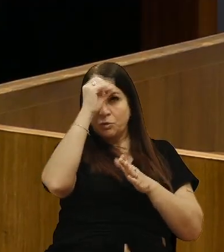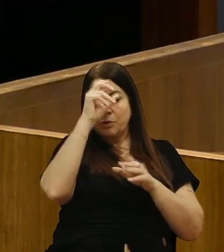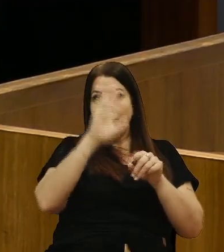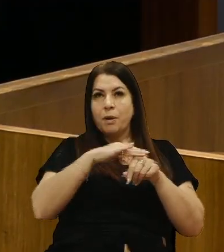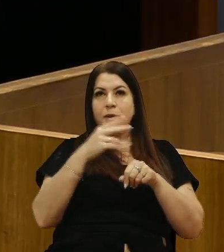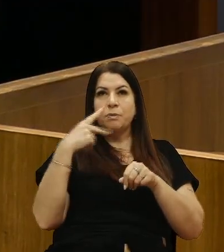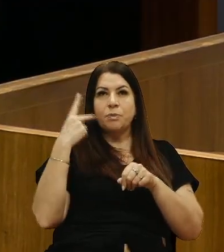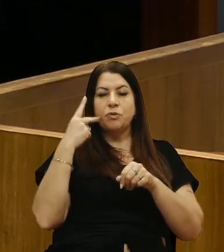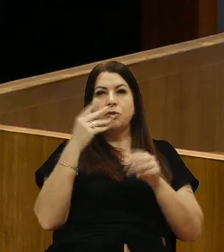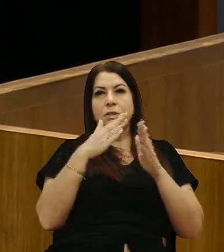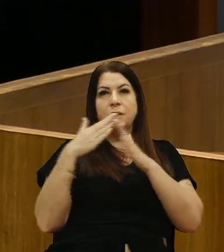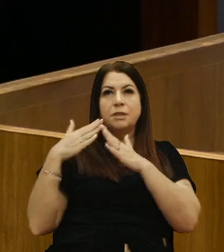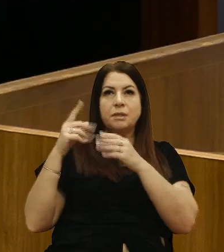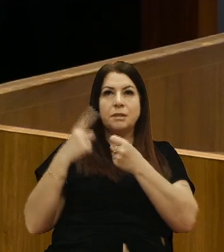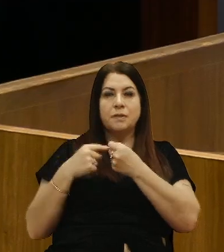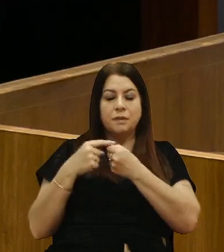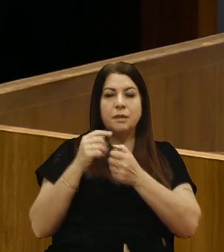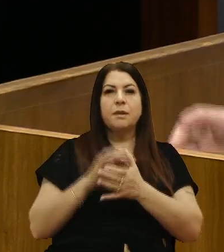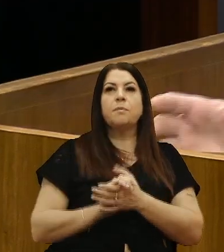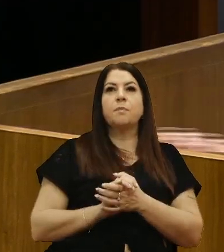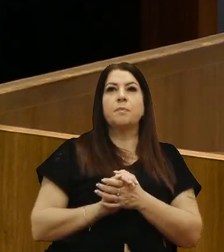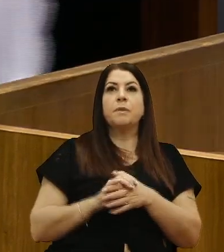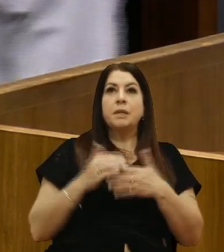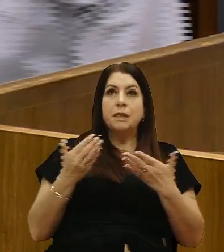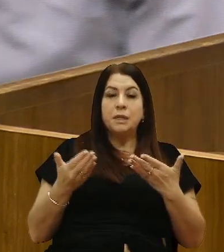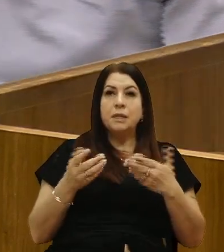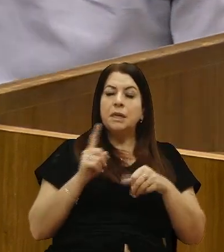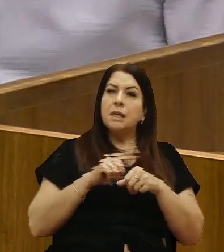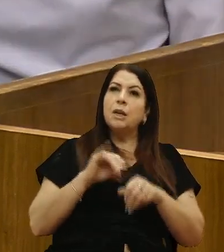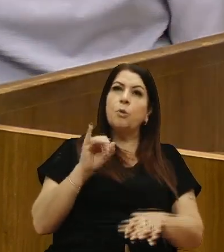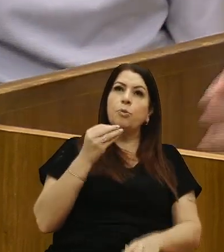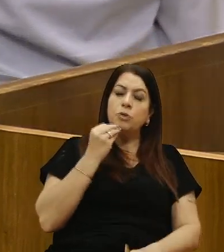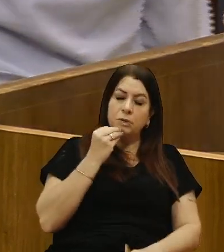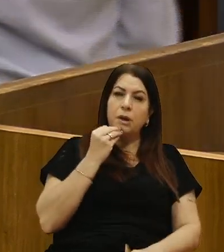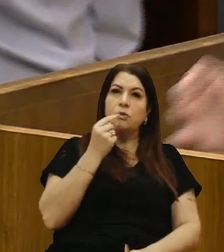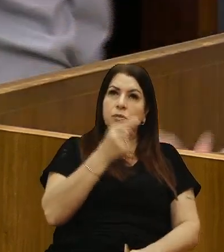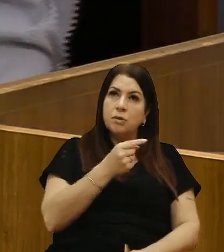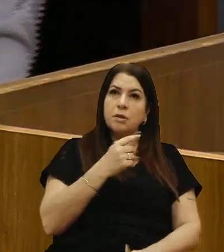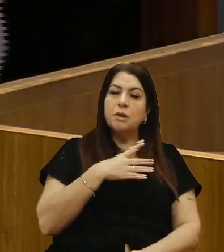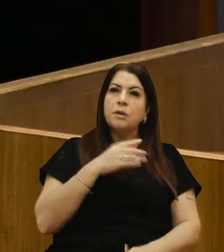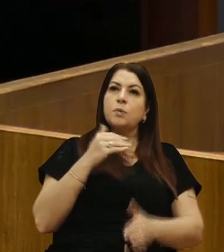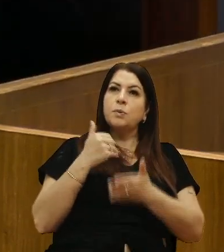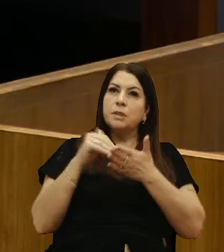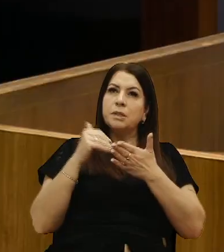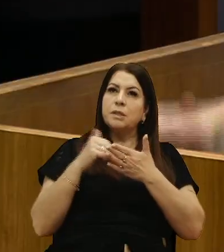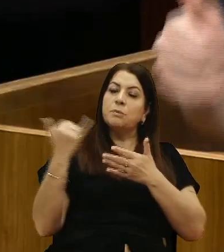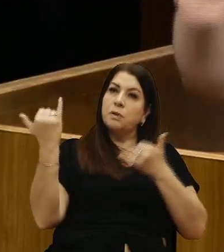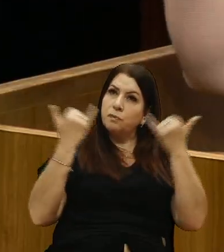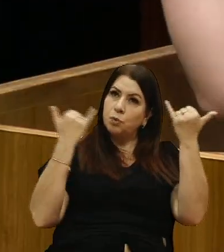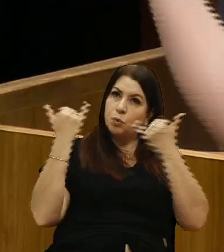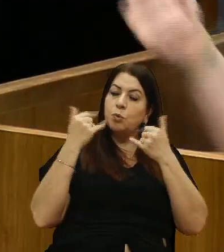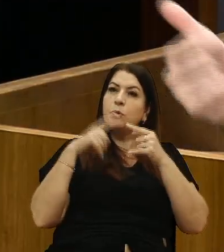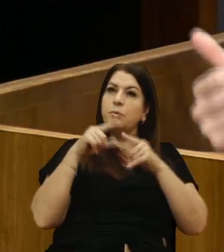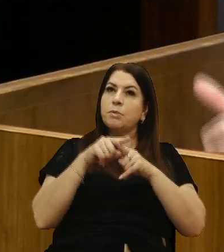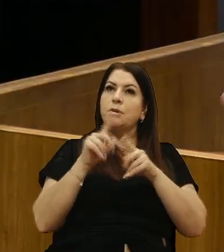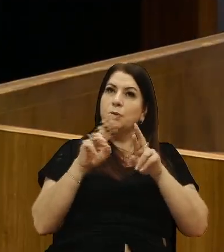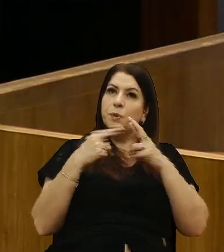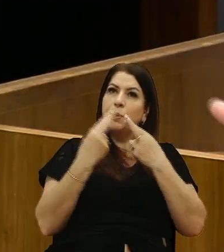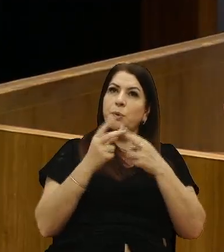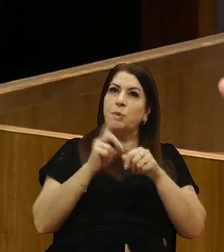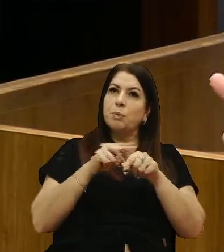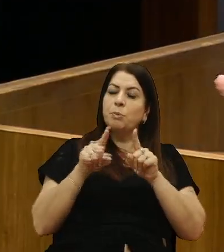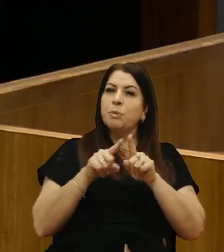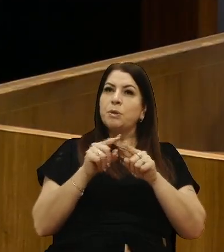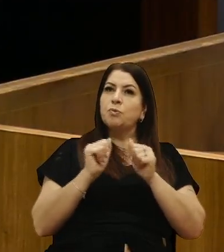política habitacional na nossa cidade. E, naquela oportunidade, então, o secretário me informou que estava reunindo, naquele momento,